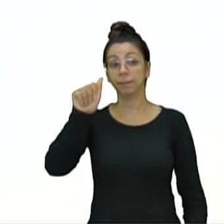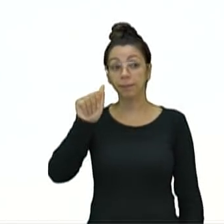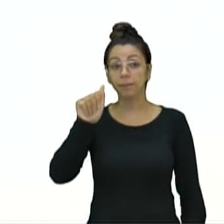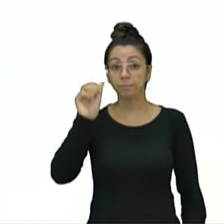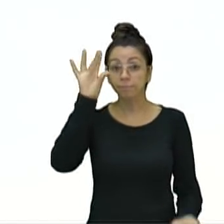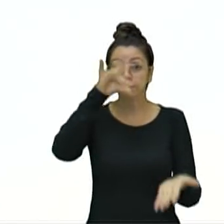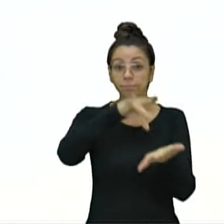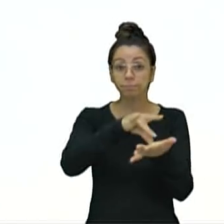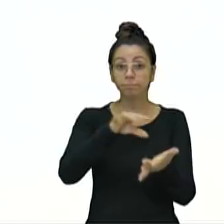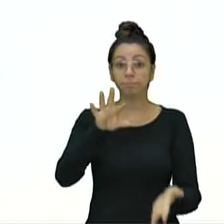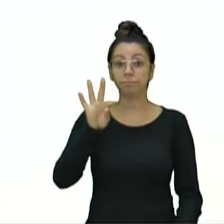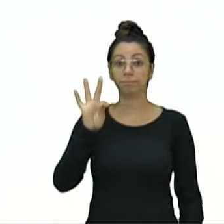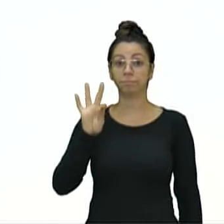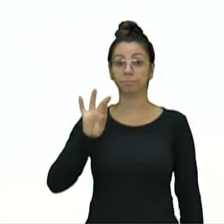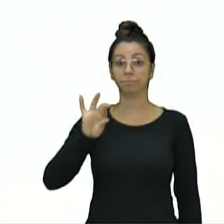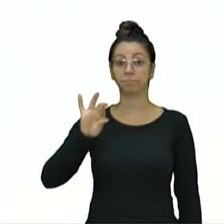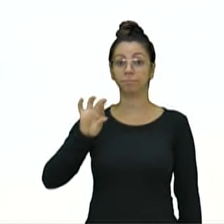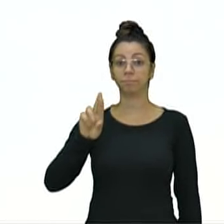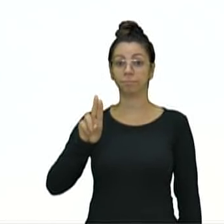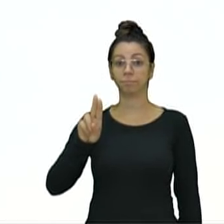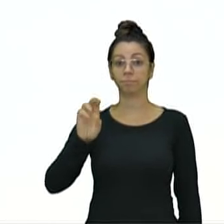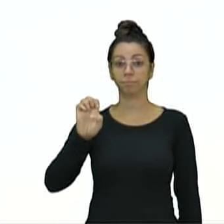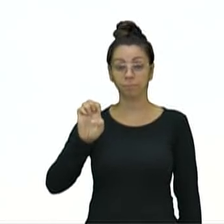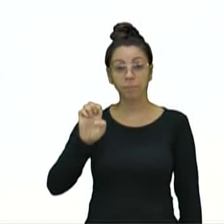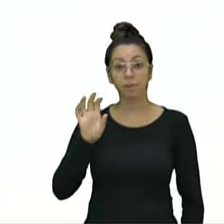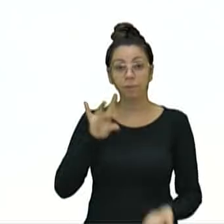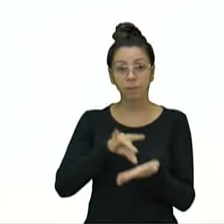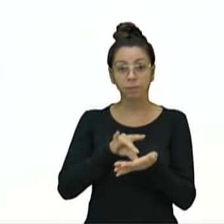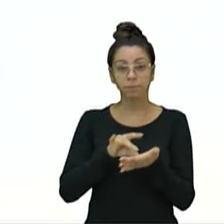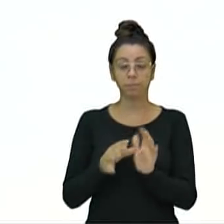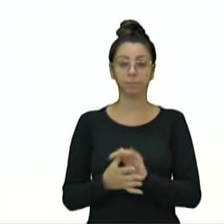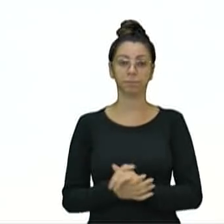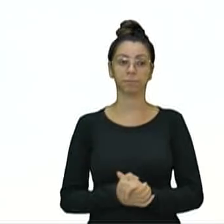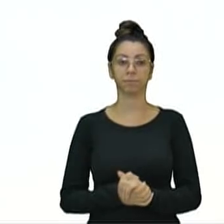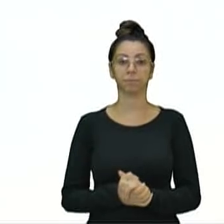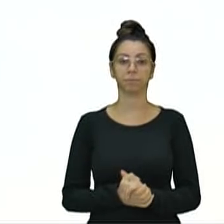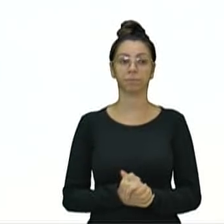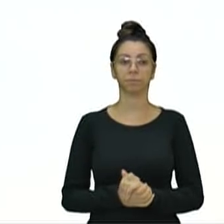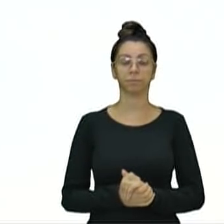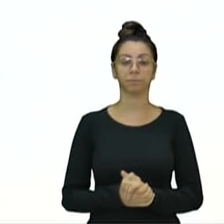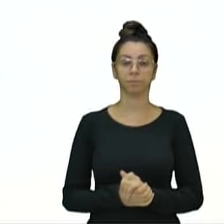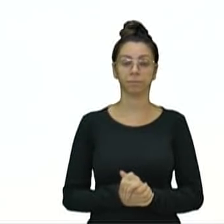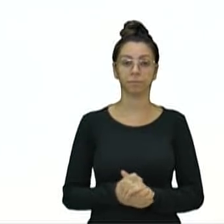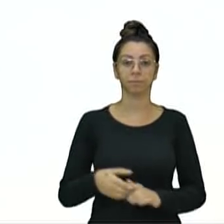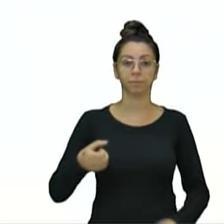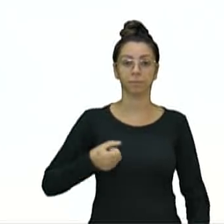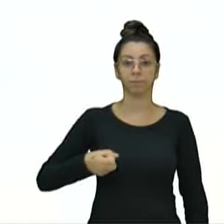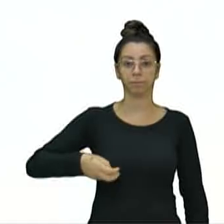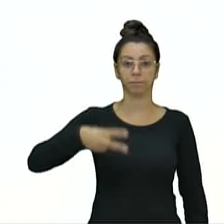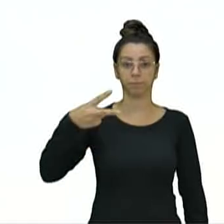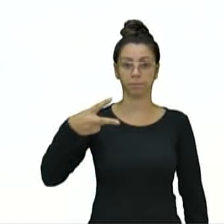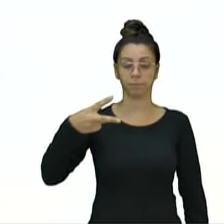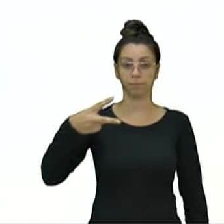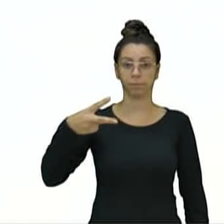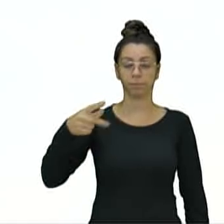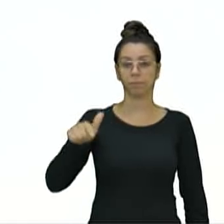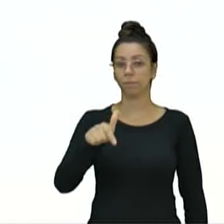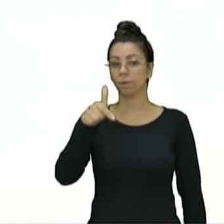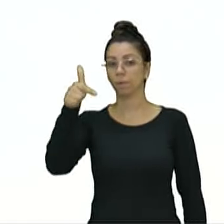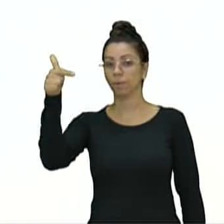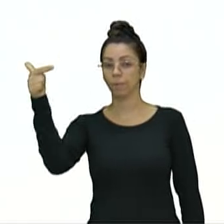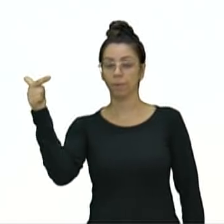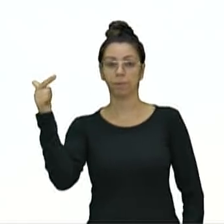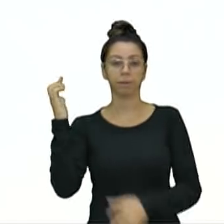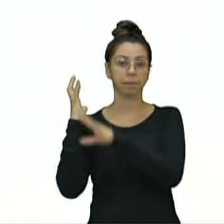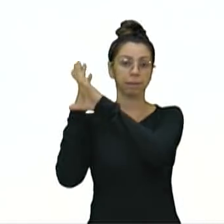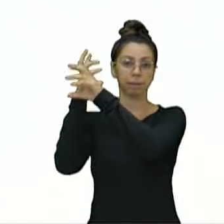true, é verdade. Um resumo, resumir é fazer isso. A number 2, eu trouxe aqui mais uma